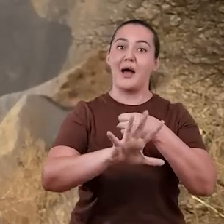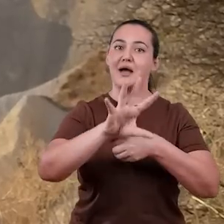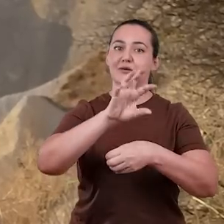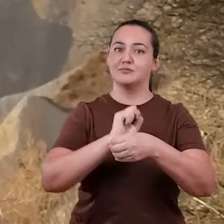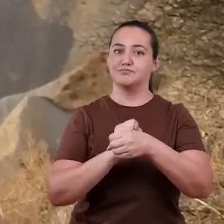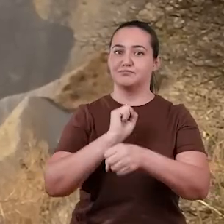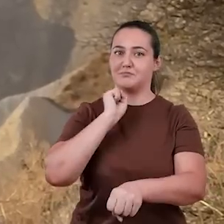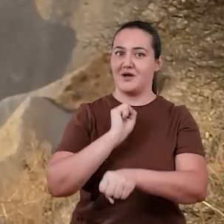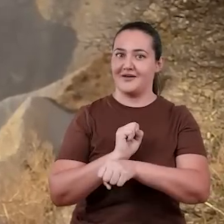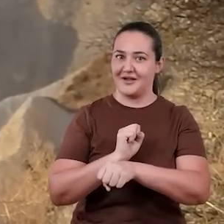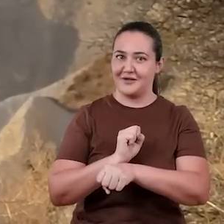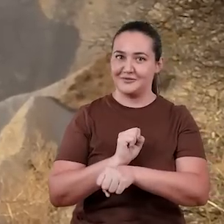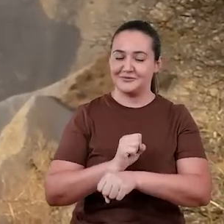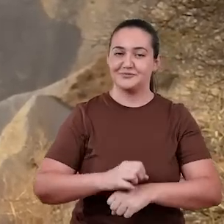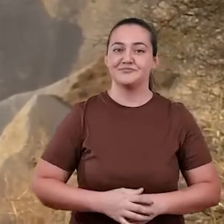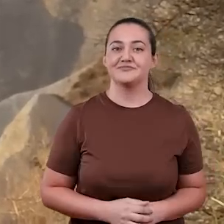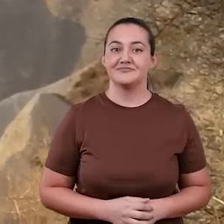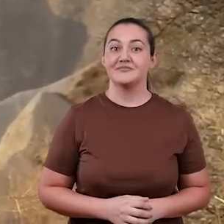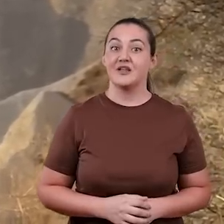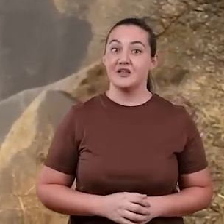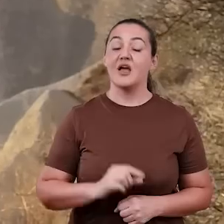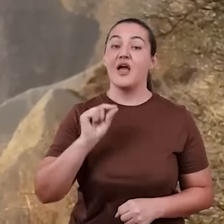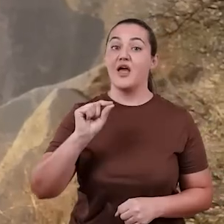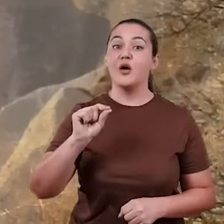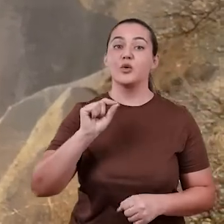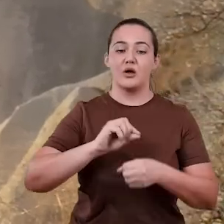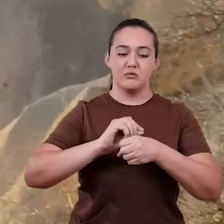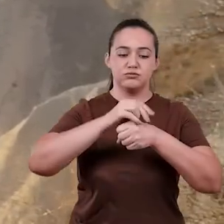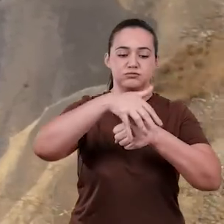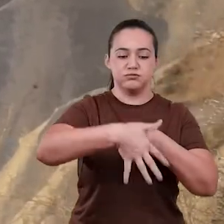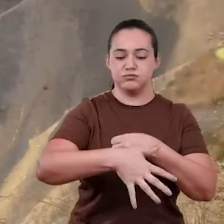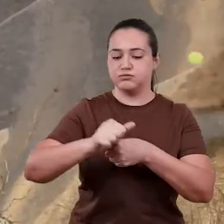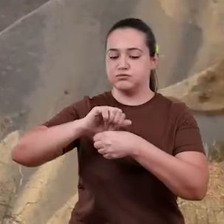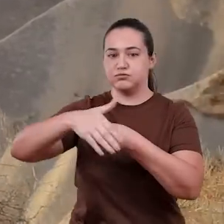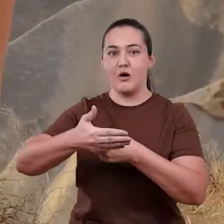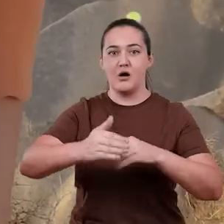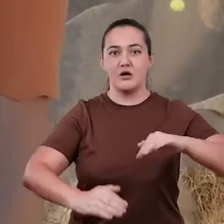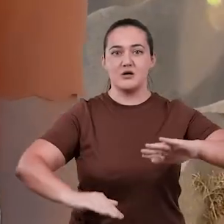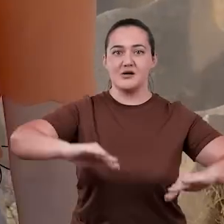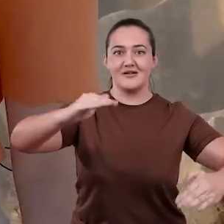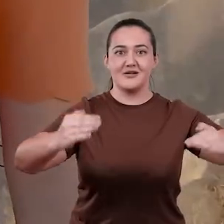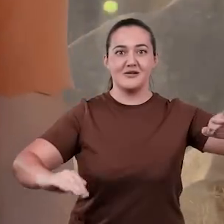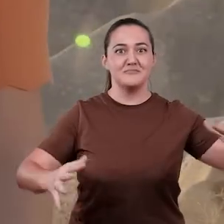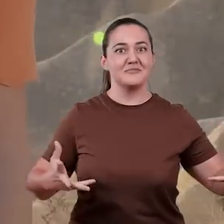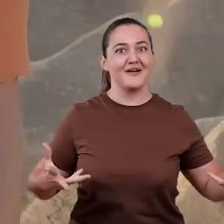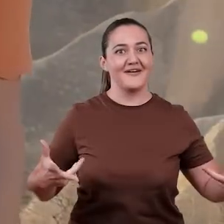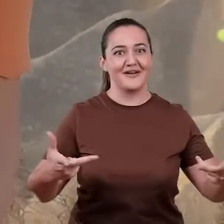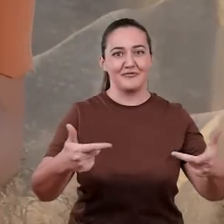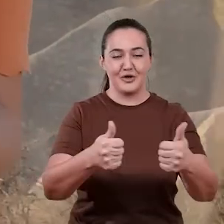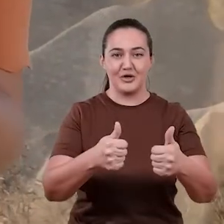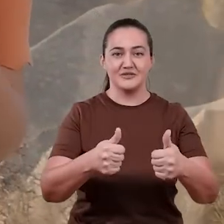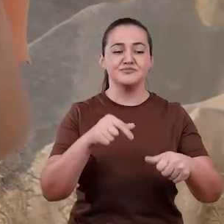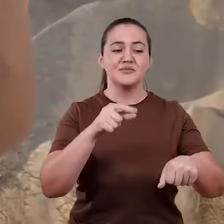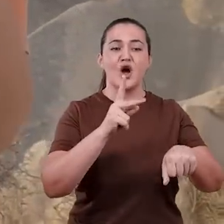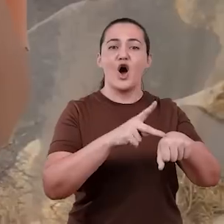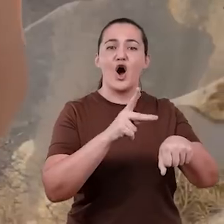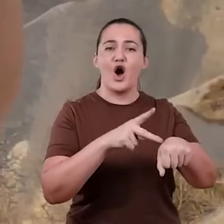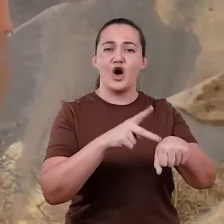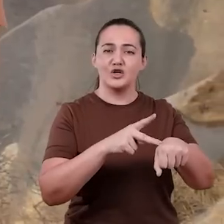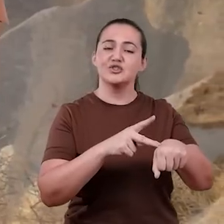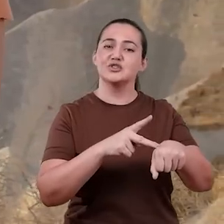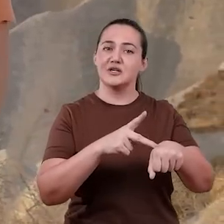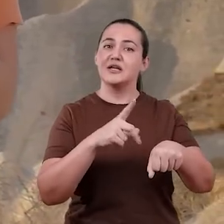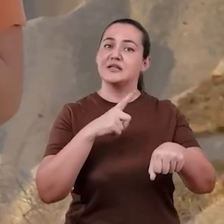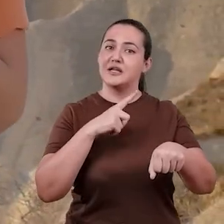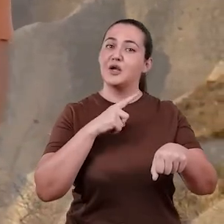que está inativo, né? E eles foram responsáveis por essas formações rochosas maravilhosas. E essas rochas